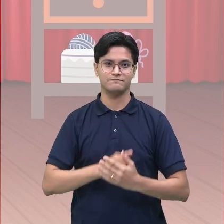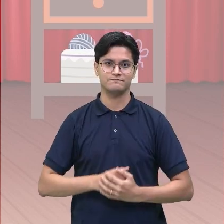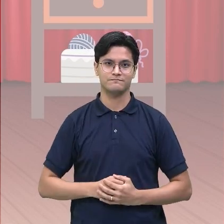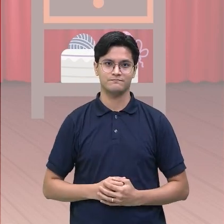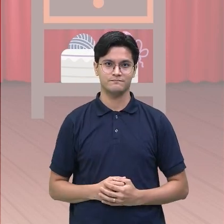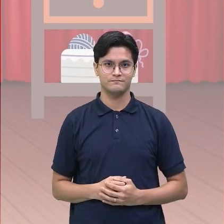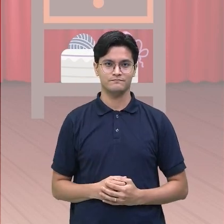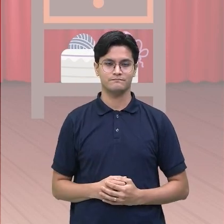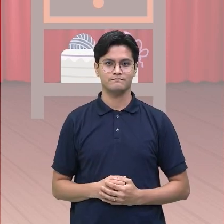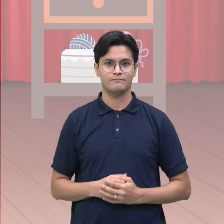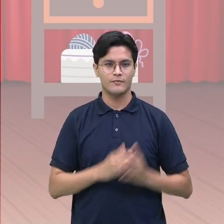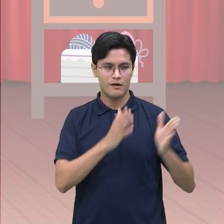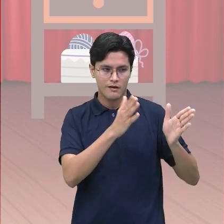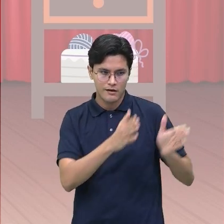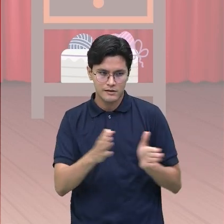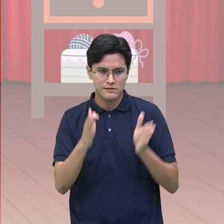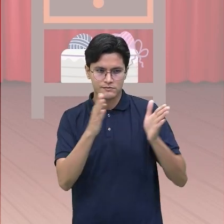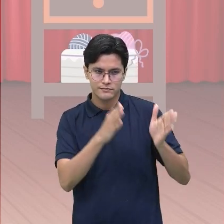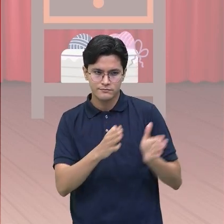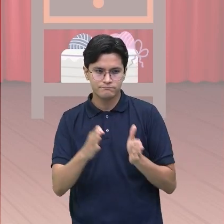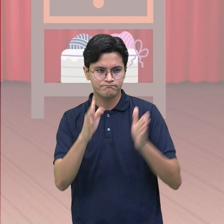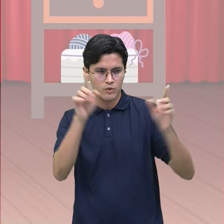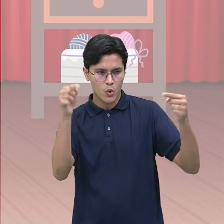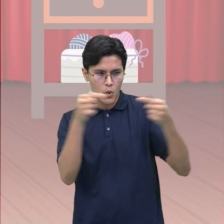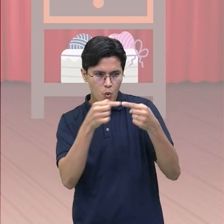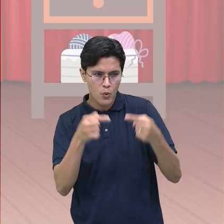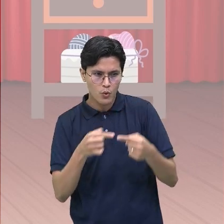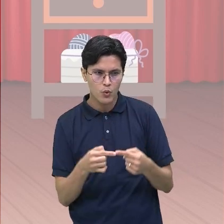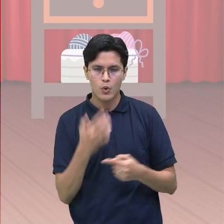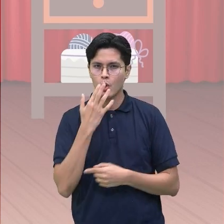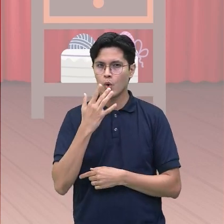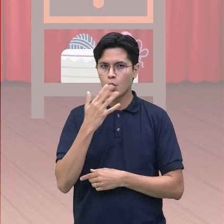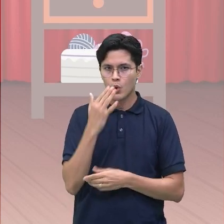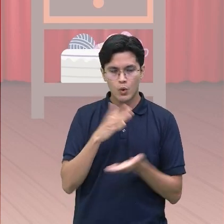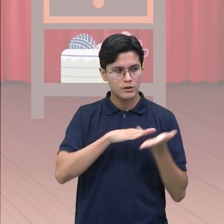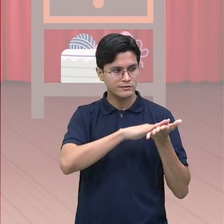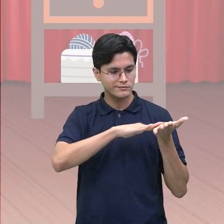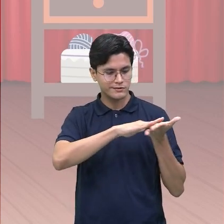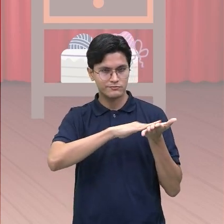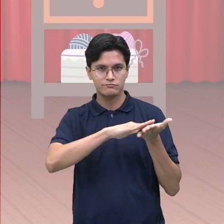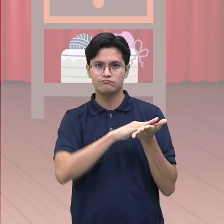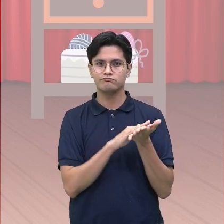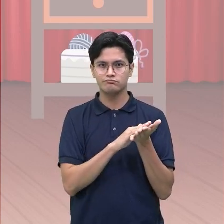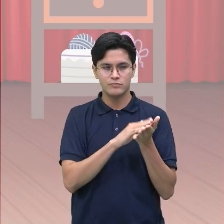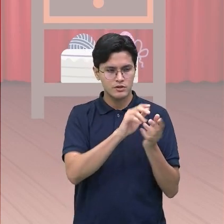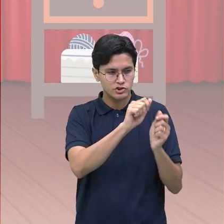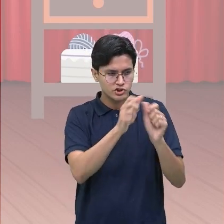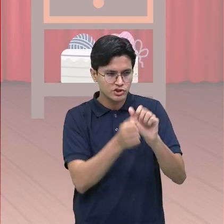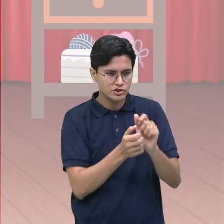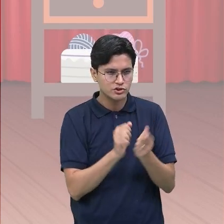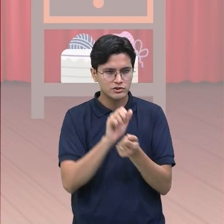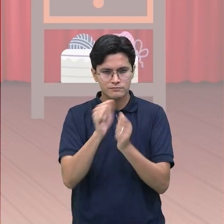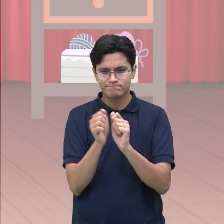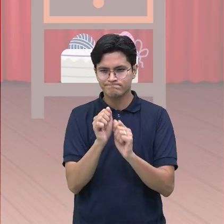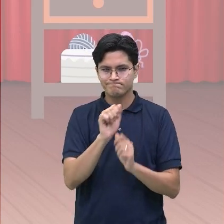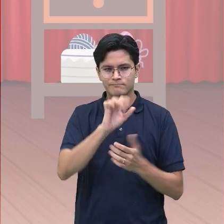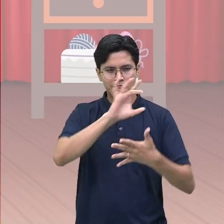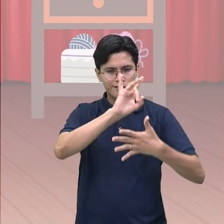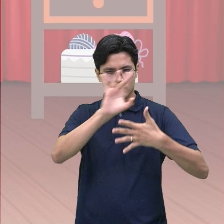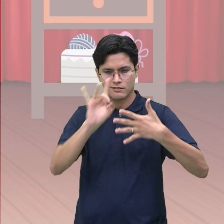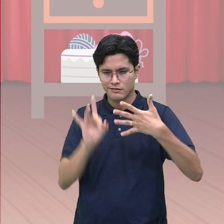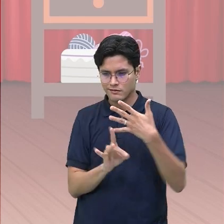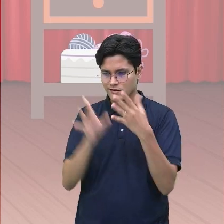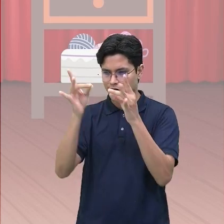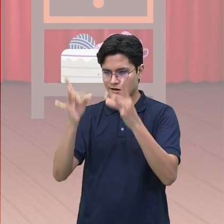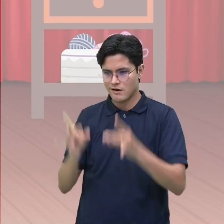A cena se veste, cores, texturas, formas. Cada detalhe cria